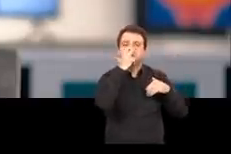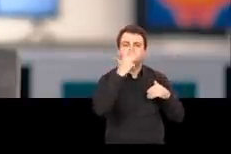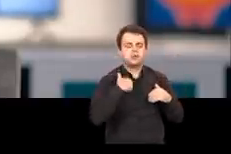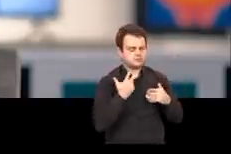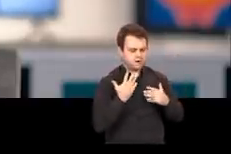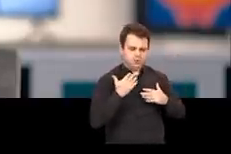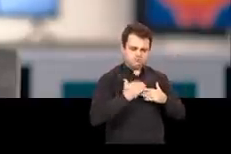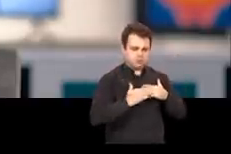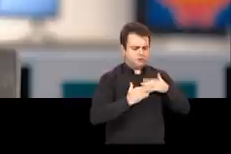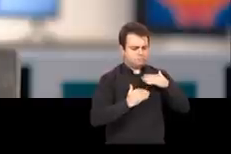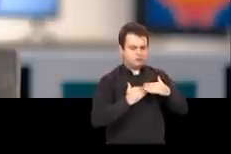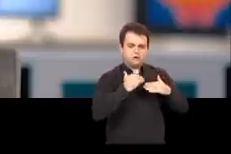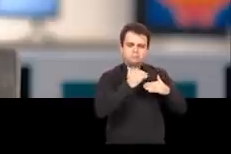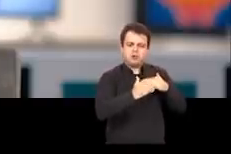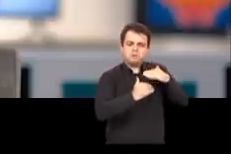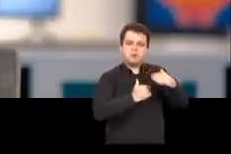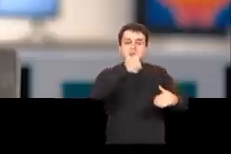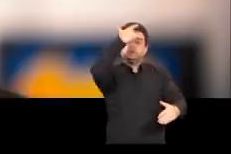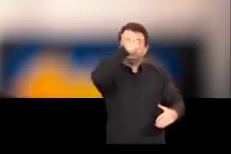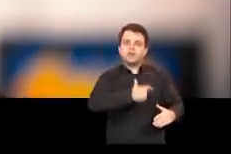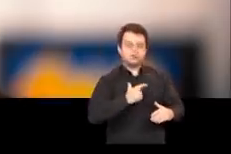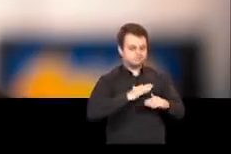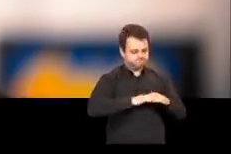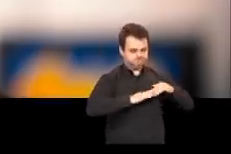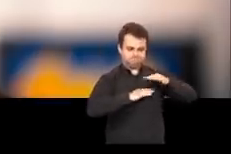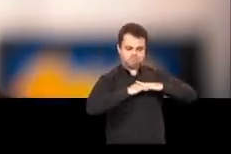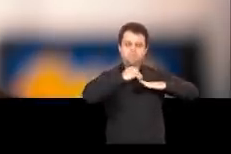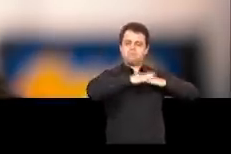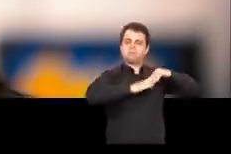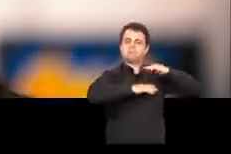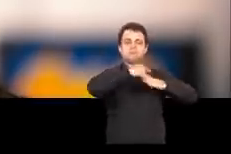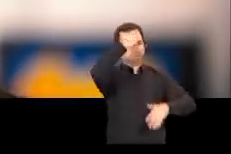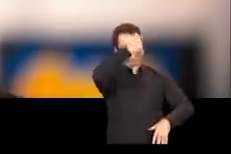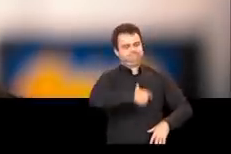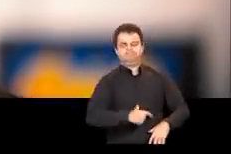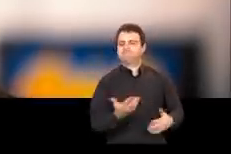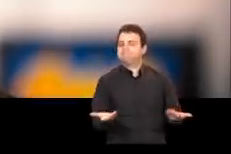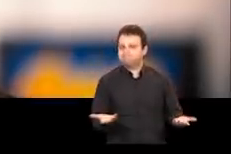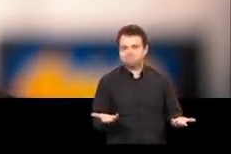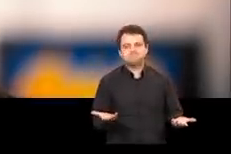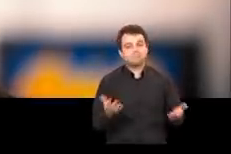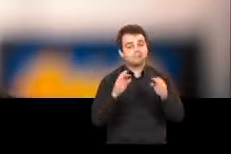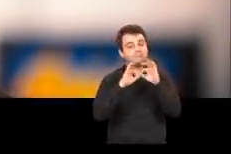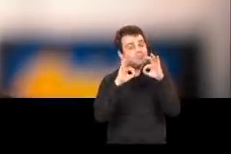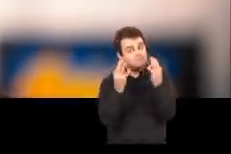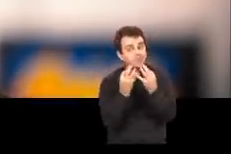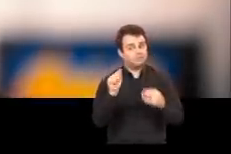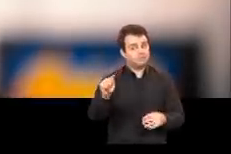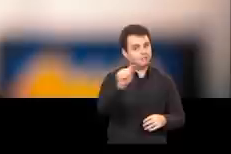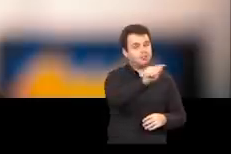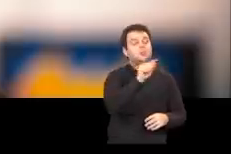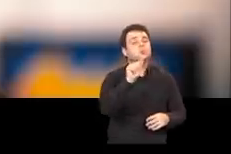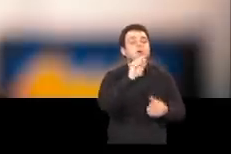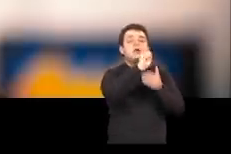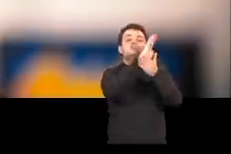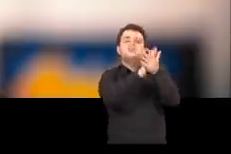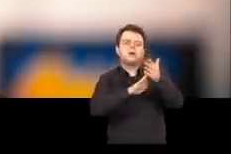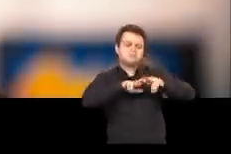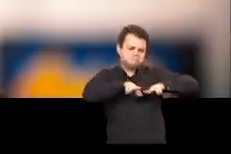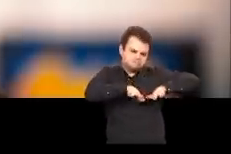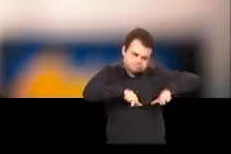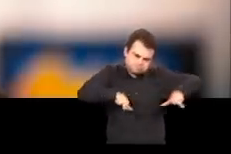o processo formativo do indivíduo. É importante que as famílias garantam um rol de atividades